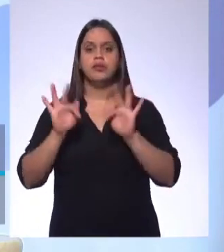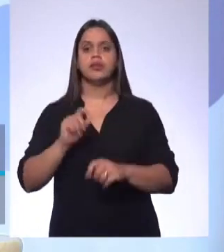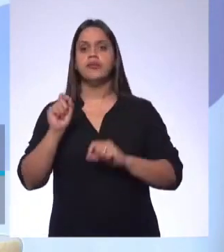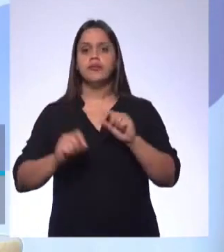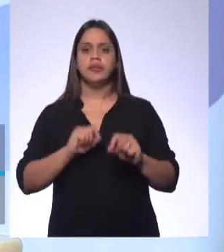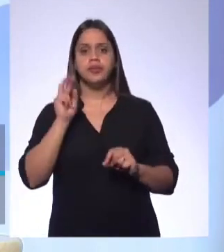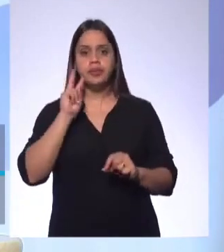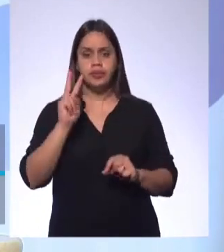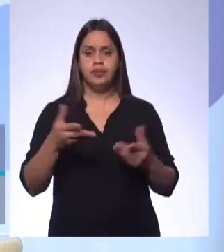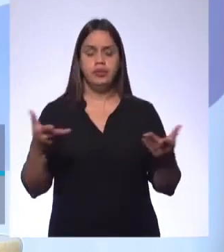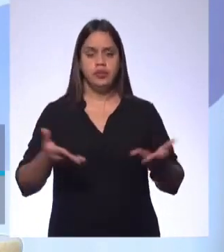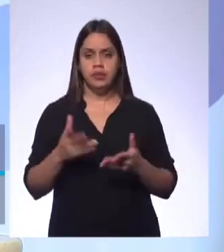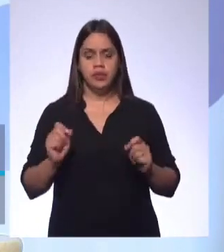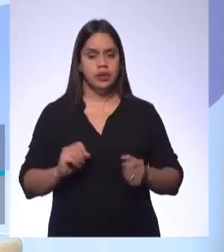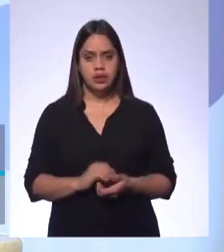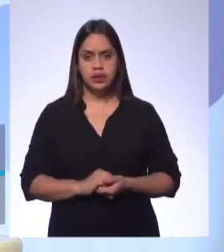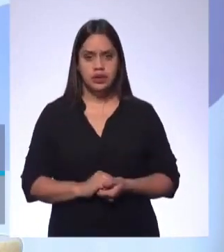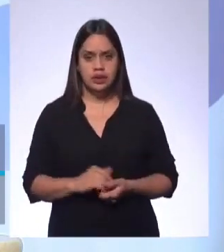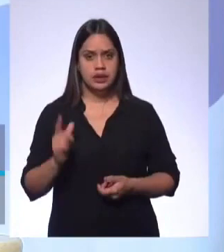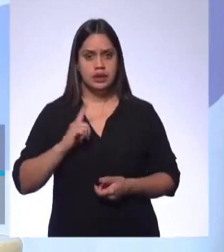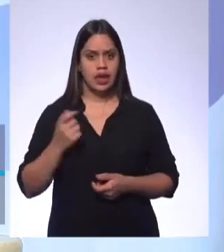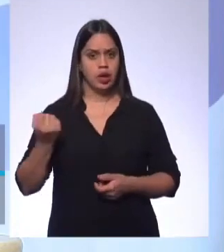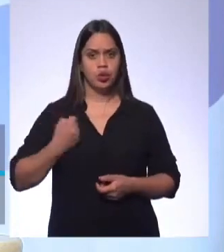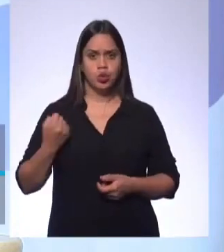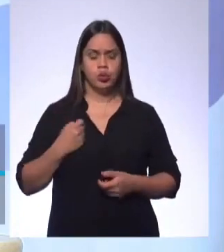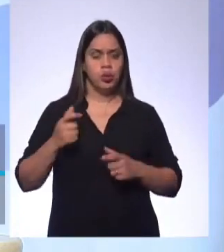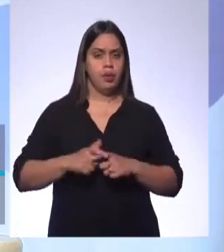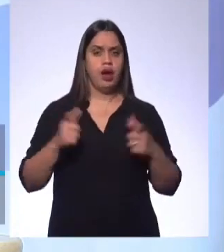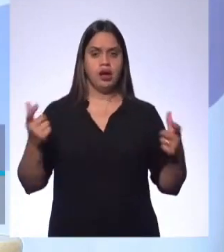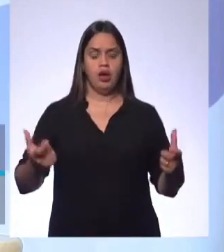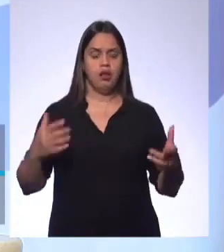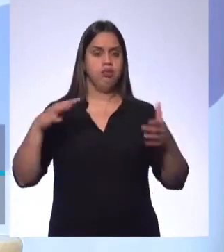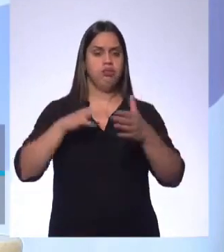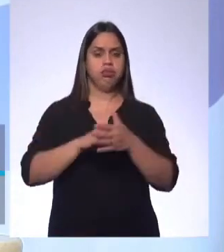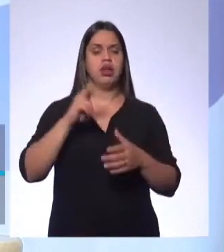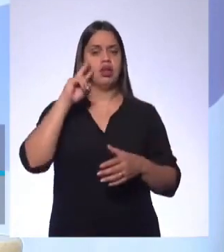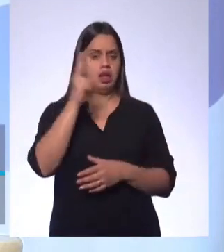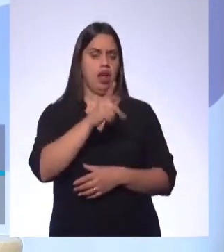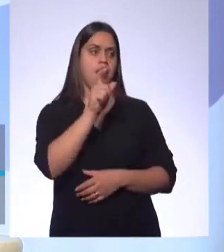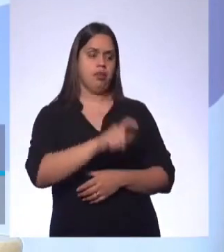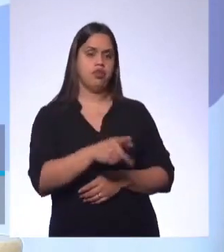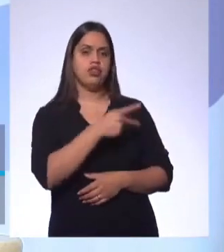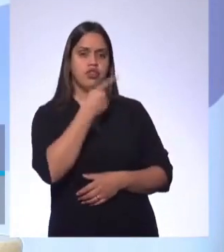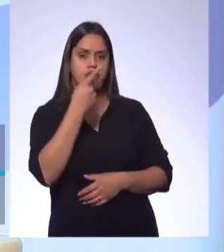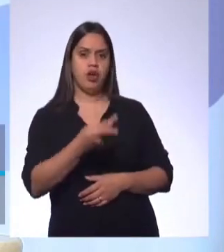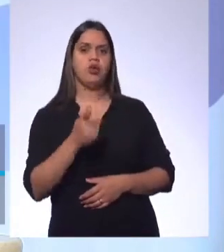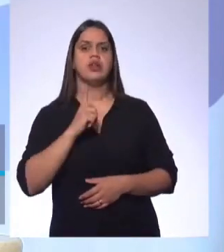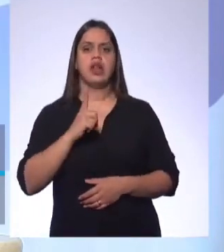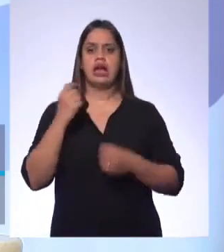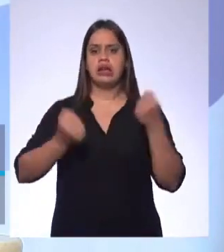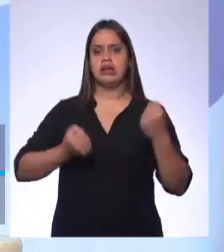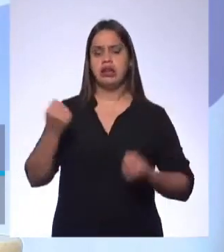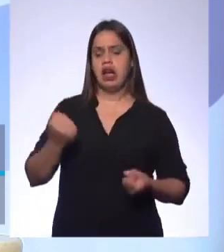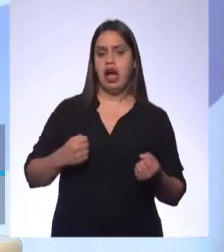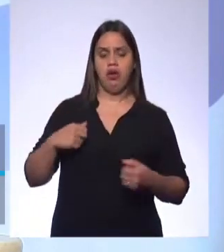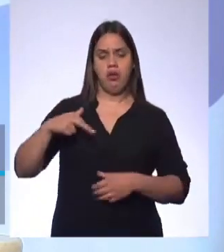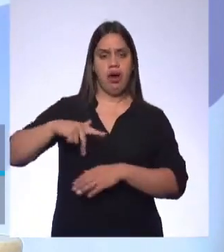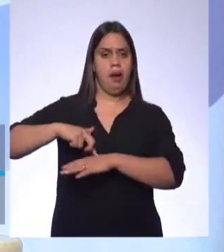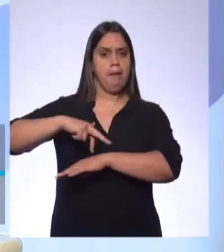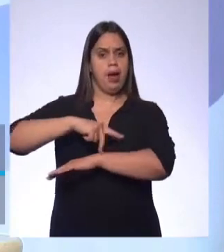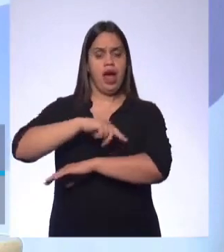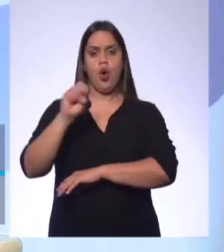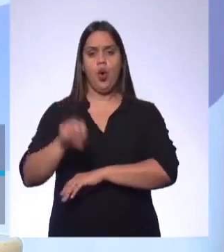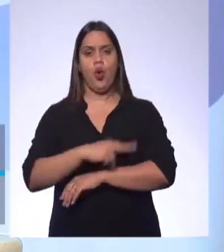contas, existe um número muito maior de acidentes, né, como a Jennifer colocou, de carro, com você andando a pé, andando